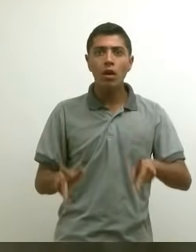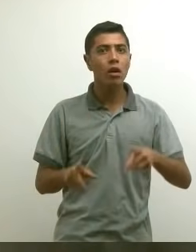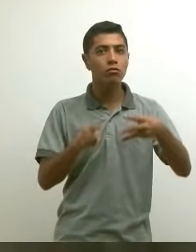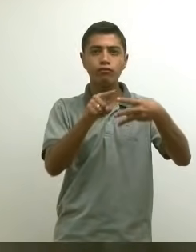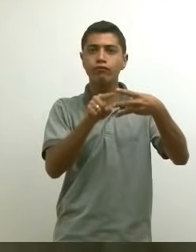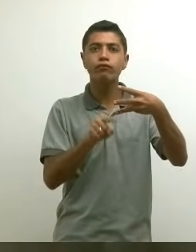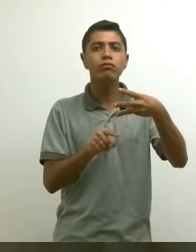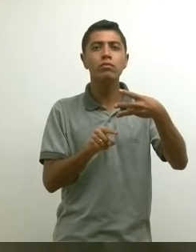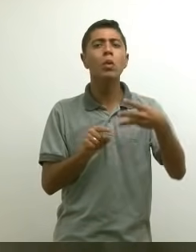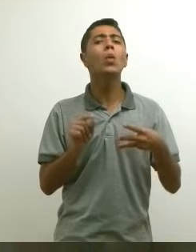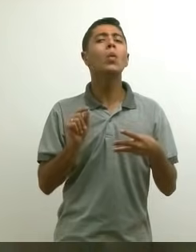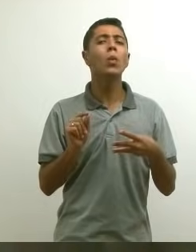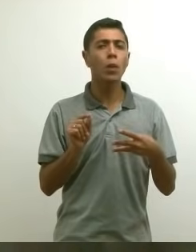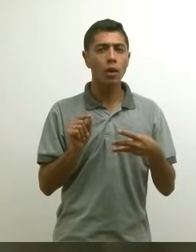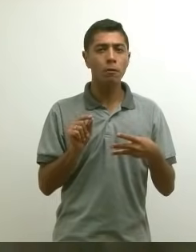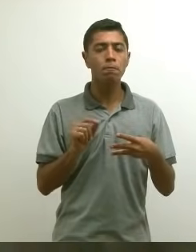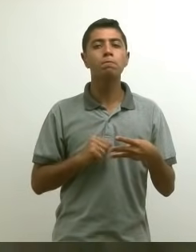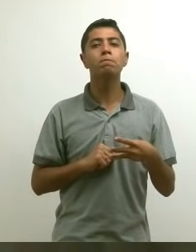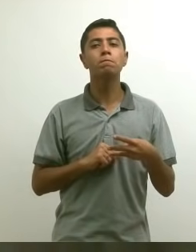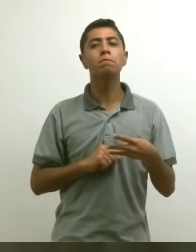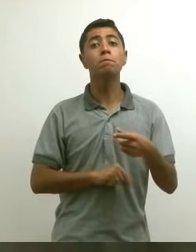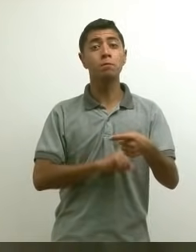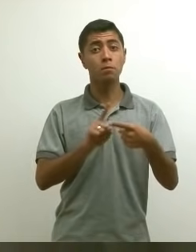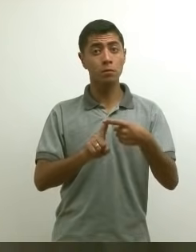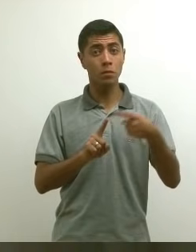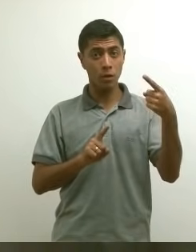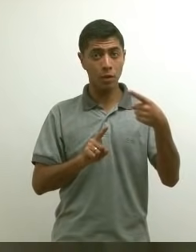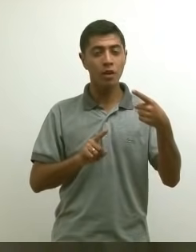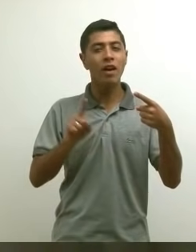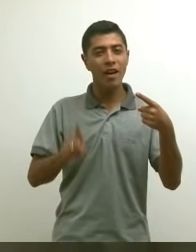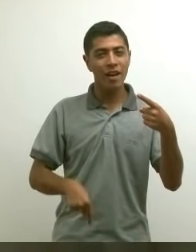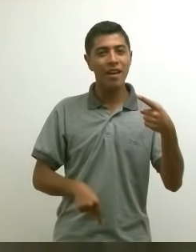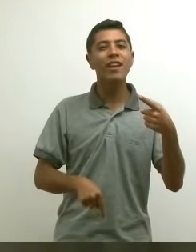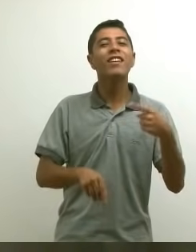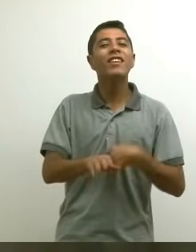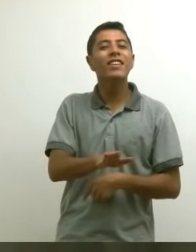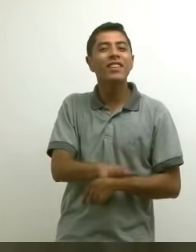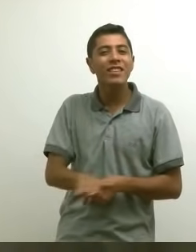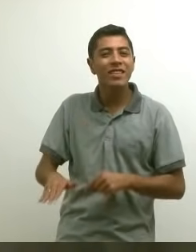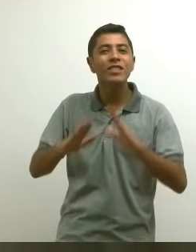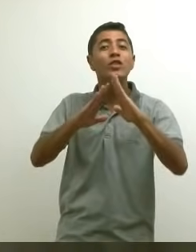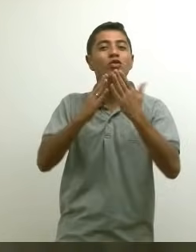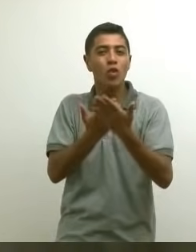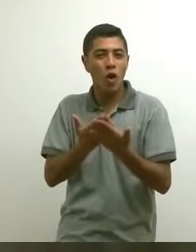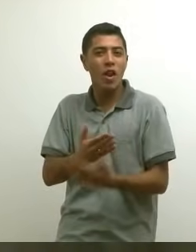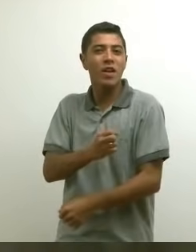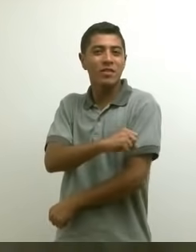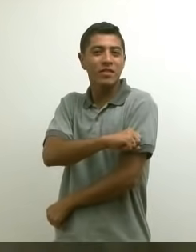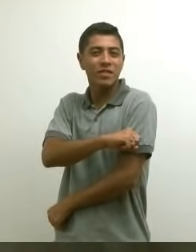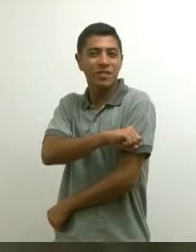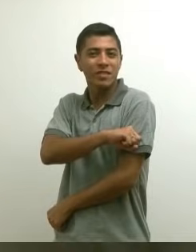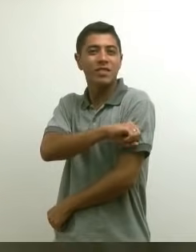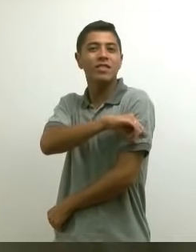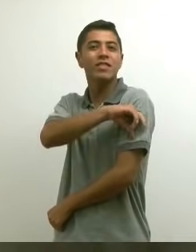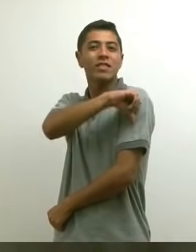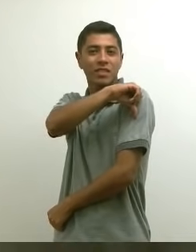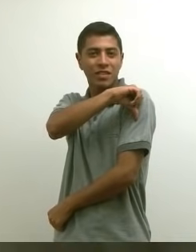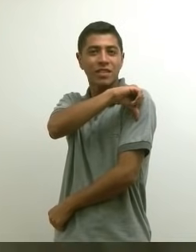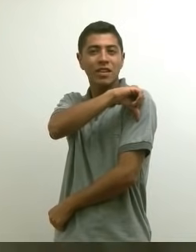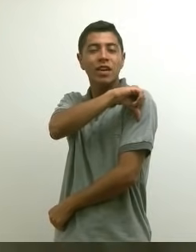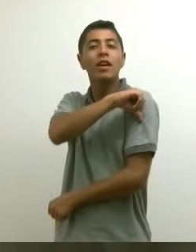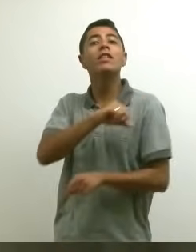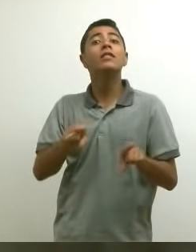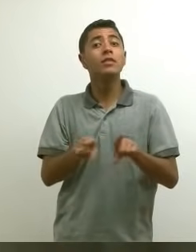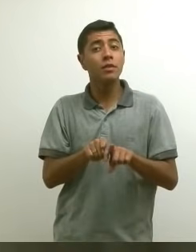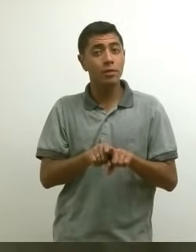do ensino fundamental no ensino médio é muito diferente uma criança menor de cinco